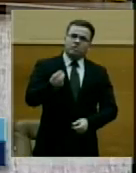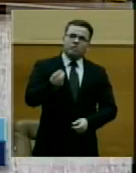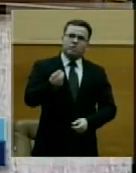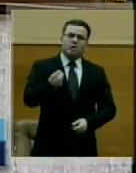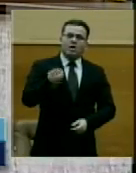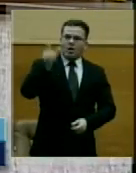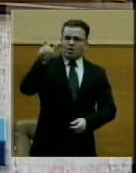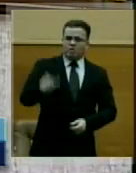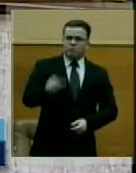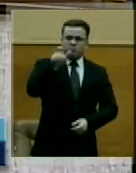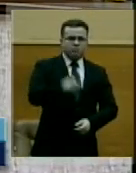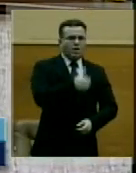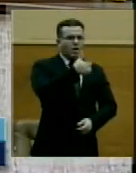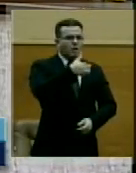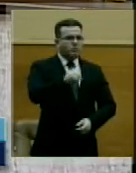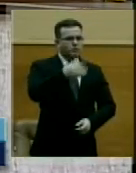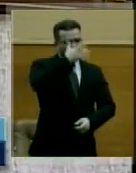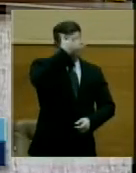aos homenageados.